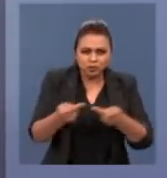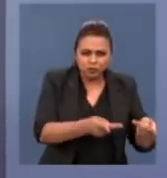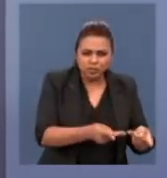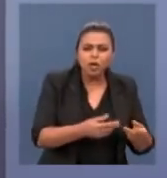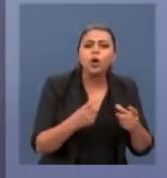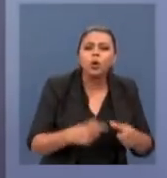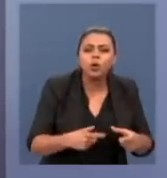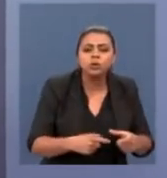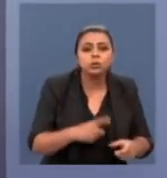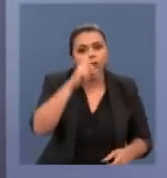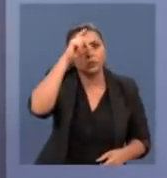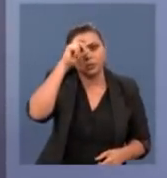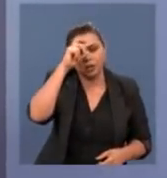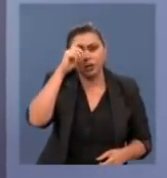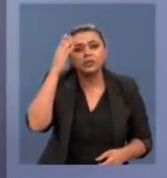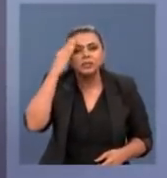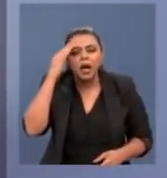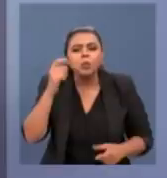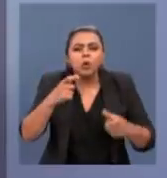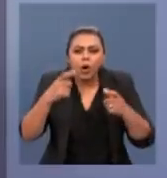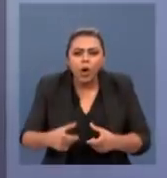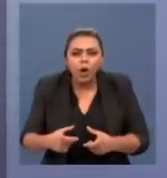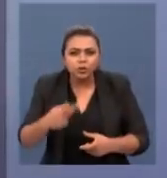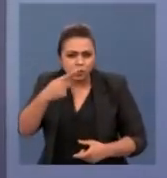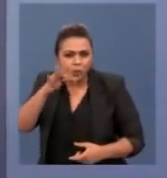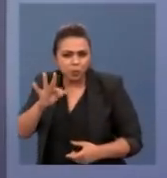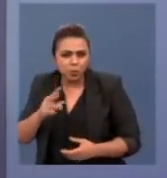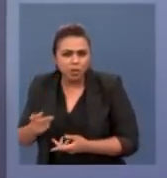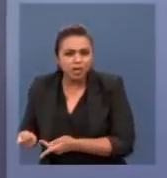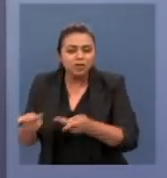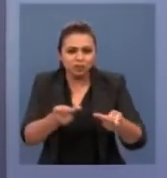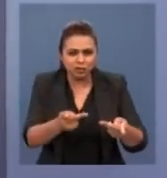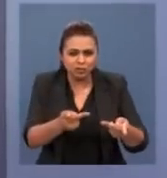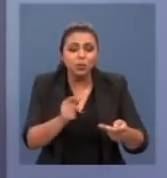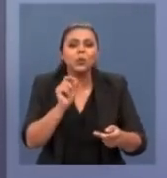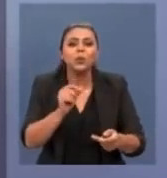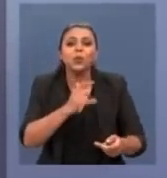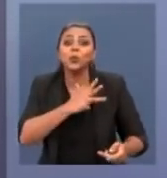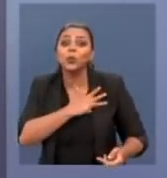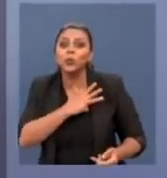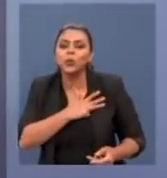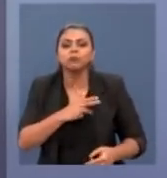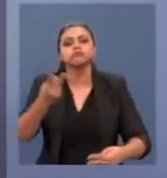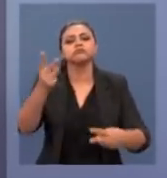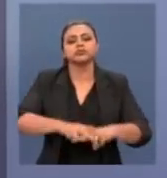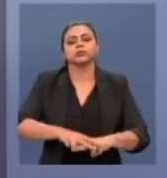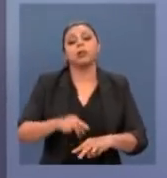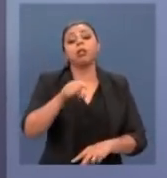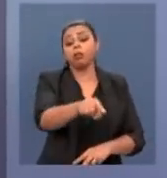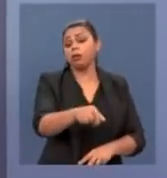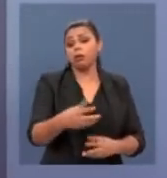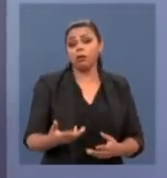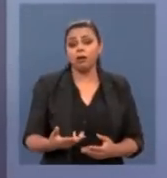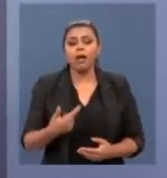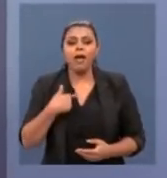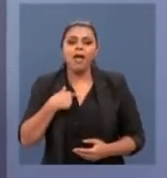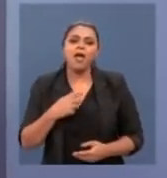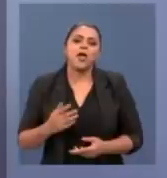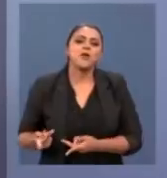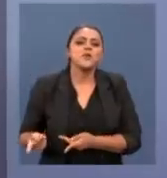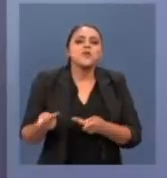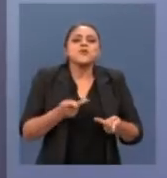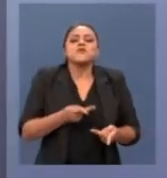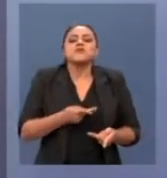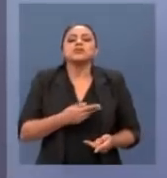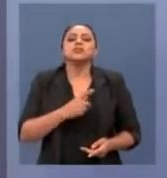se sabe aonde o pt visitou lula na prisão olha a diferença por lá na prisão visitar aluno eu visitei no hospital